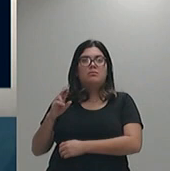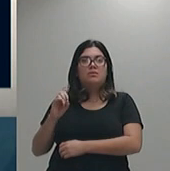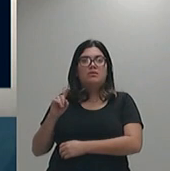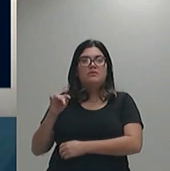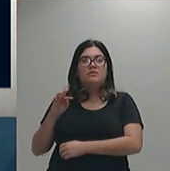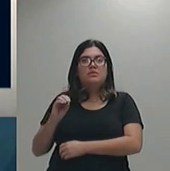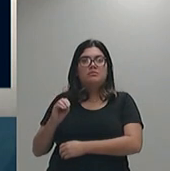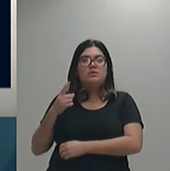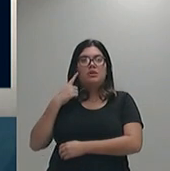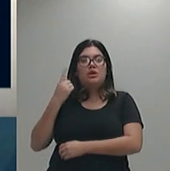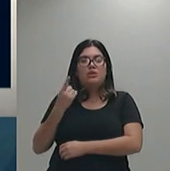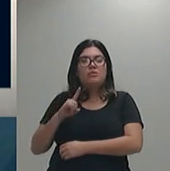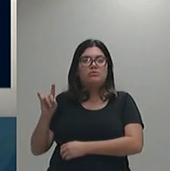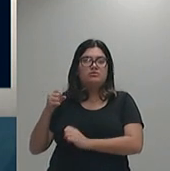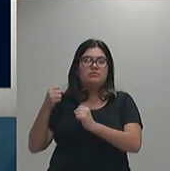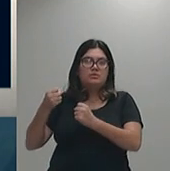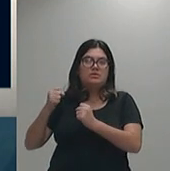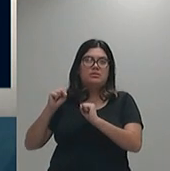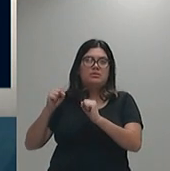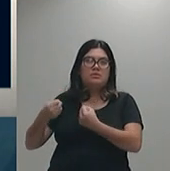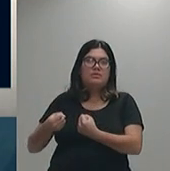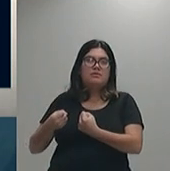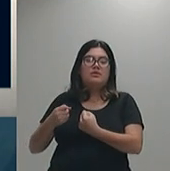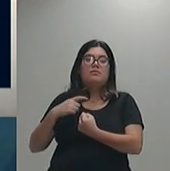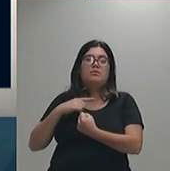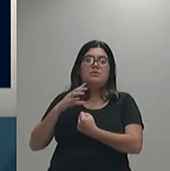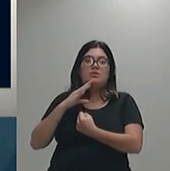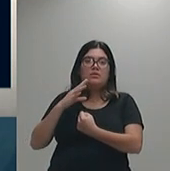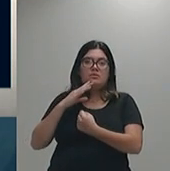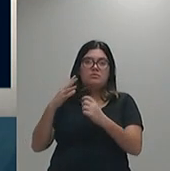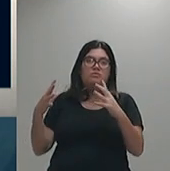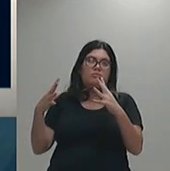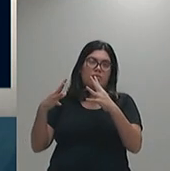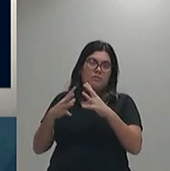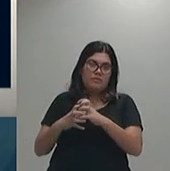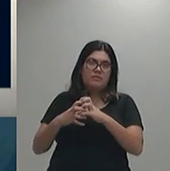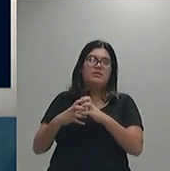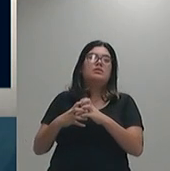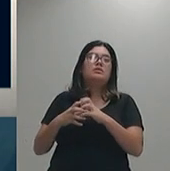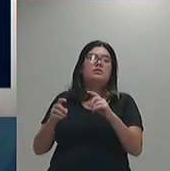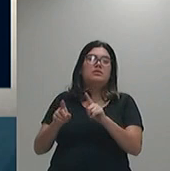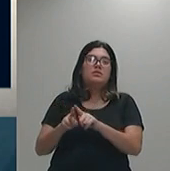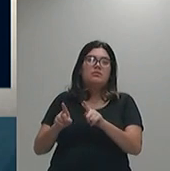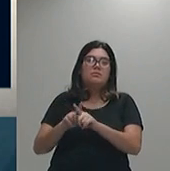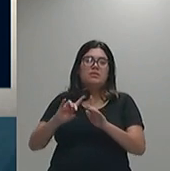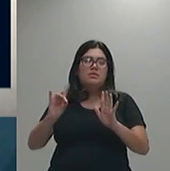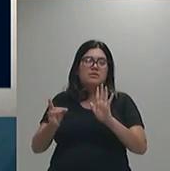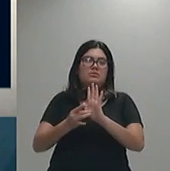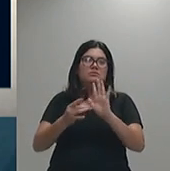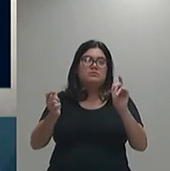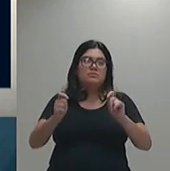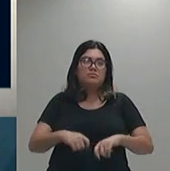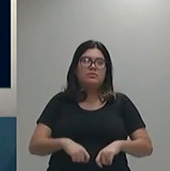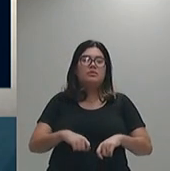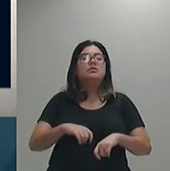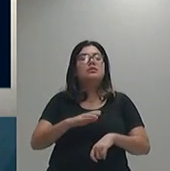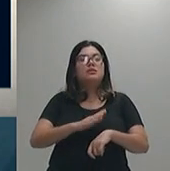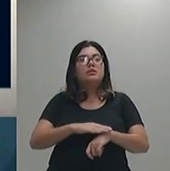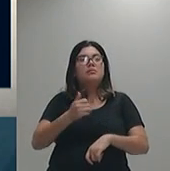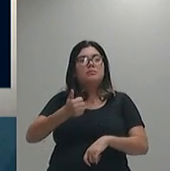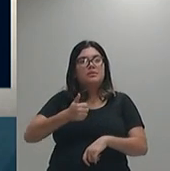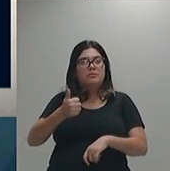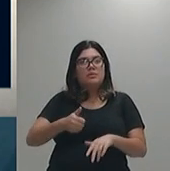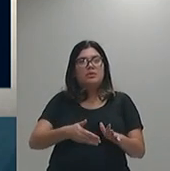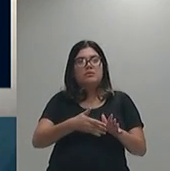sustentação pelo conhecimento do conflito EA fixação da competência naquela primeira Arbitragem e